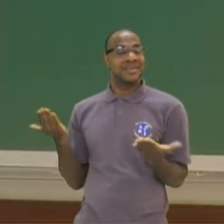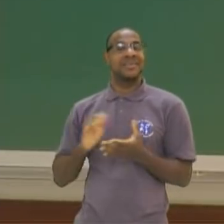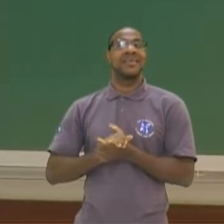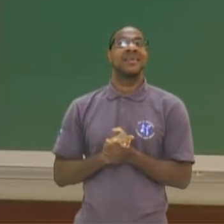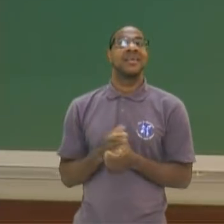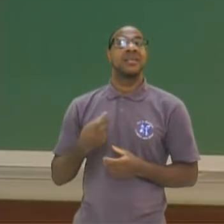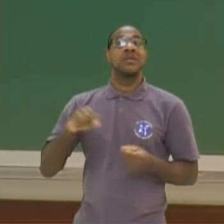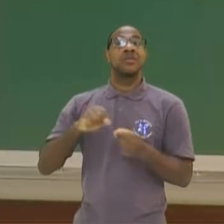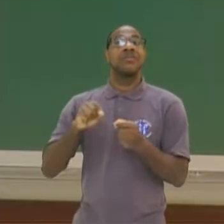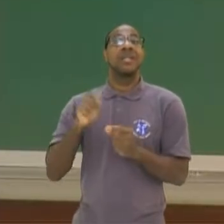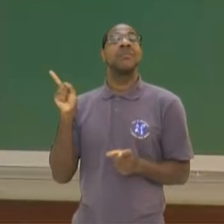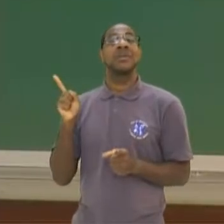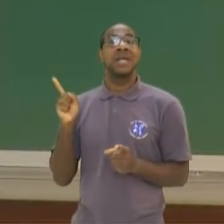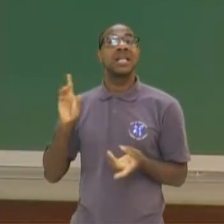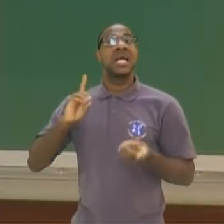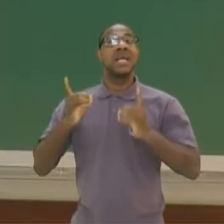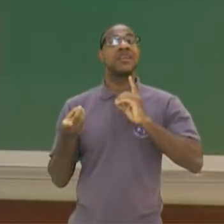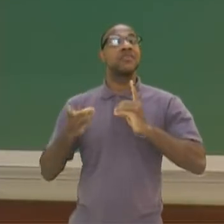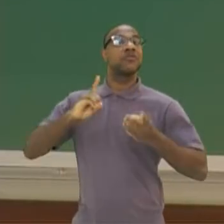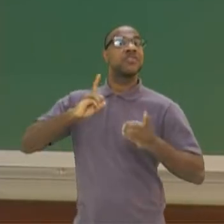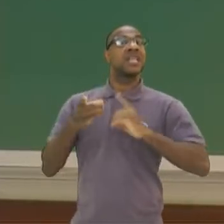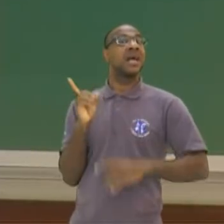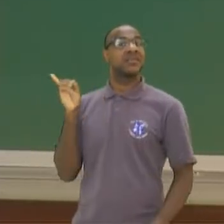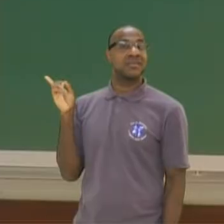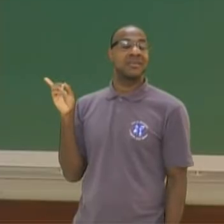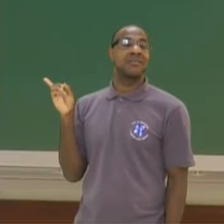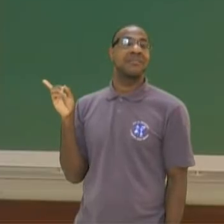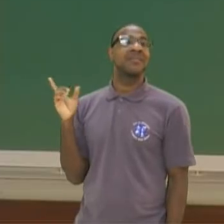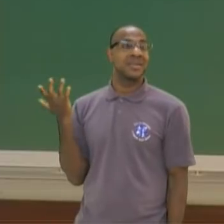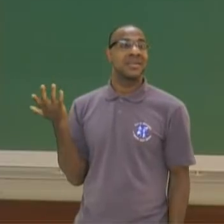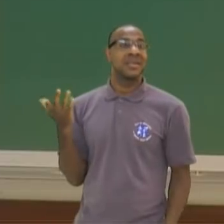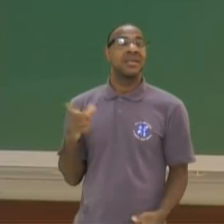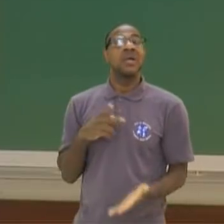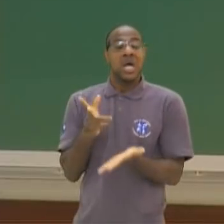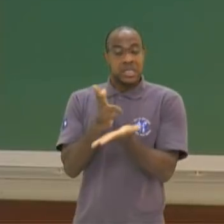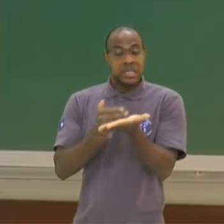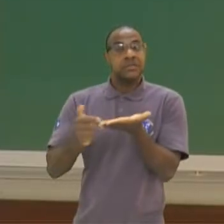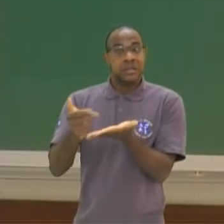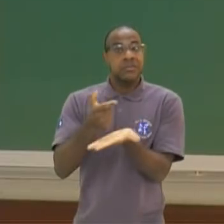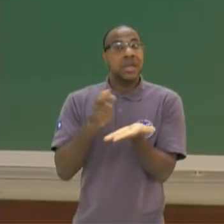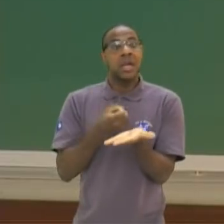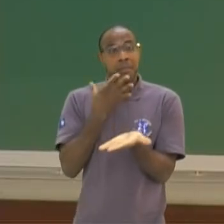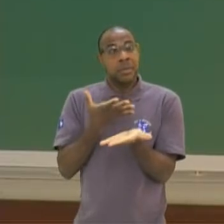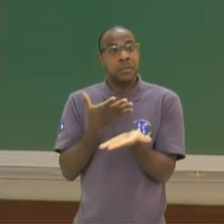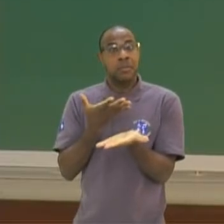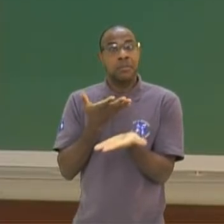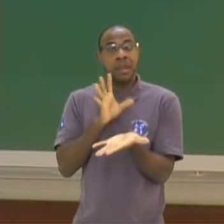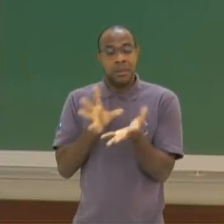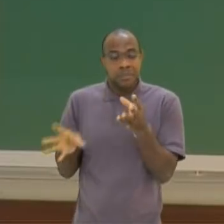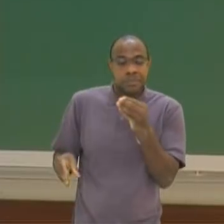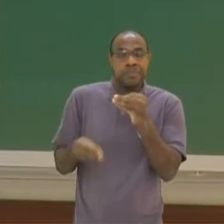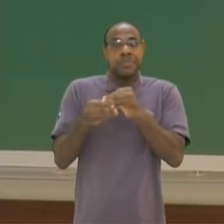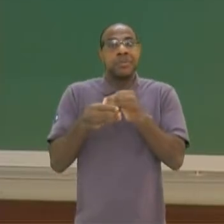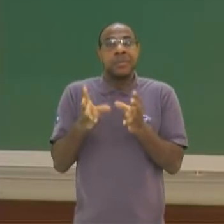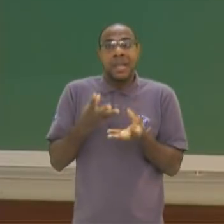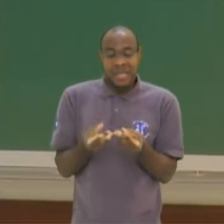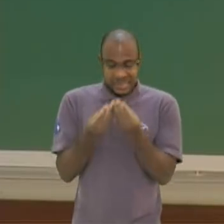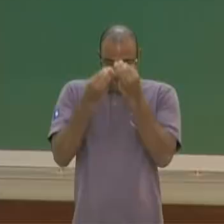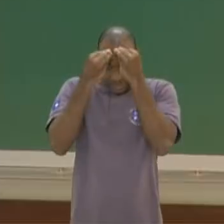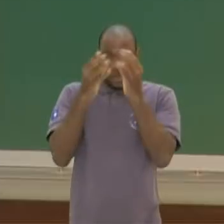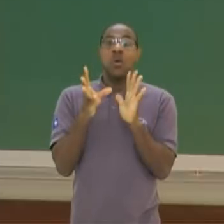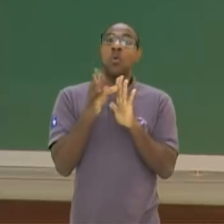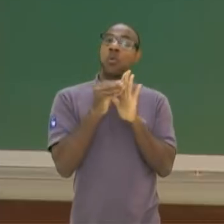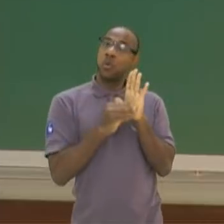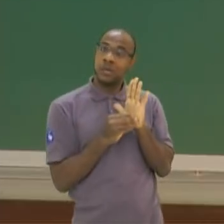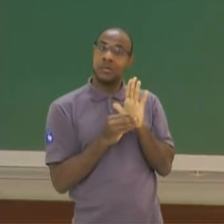essa divisão didática. Então é legal que vocês façam esses desenhos para compreender os conteúdos. E hoje não vai ser